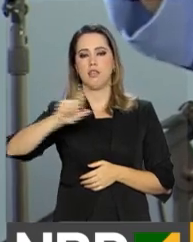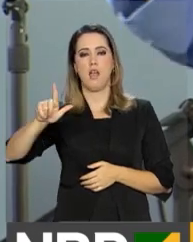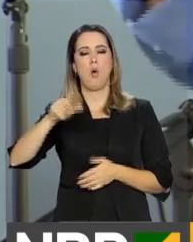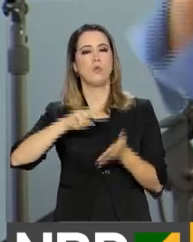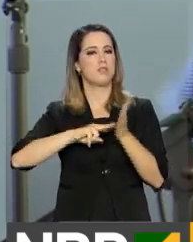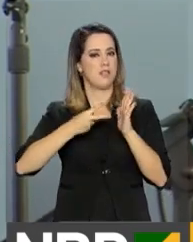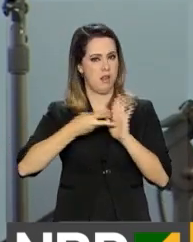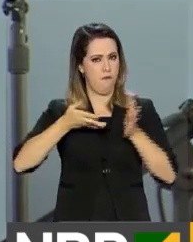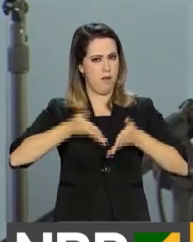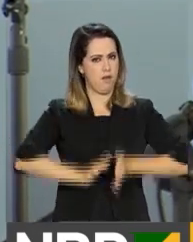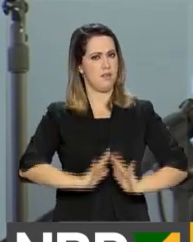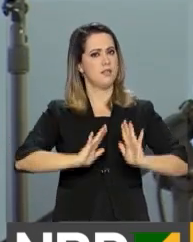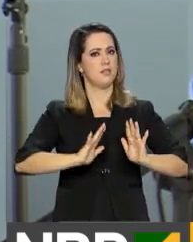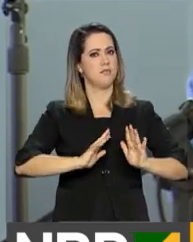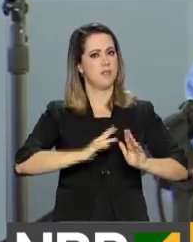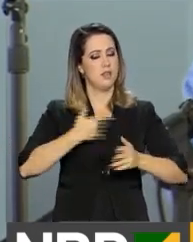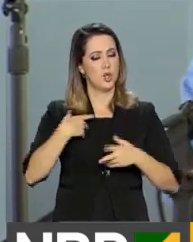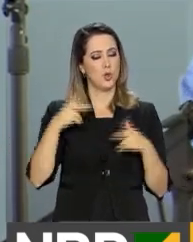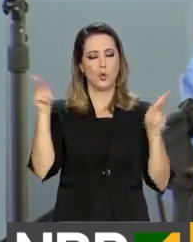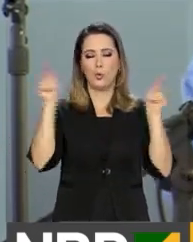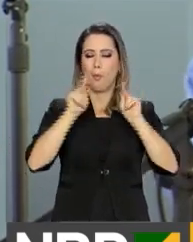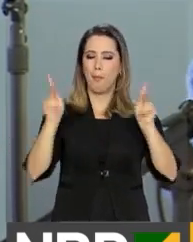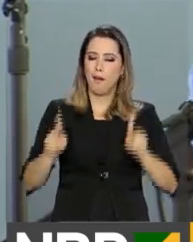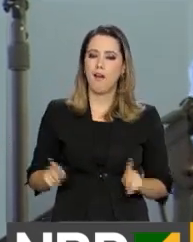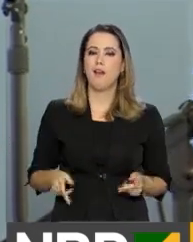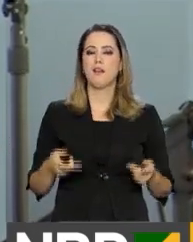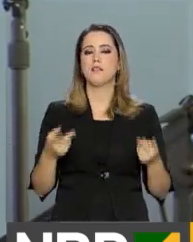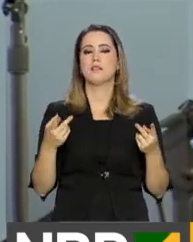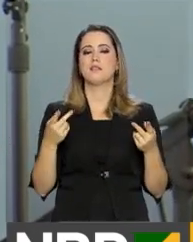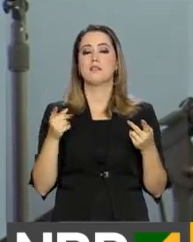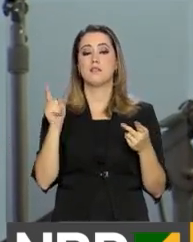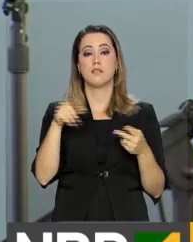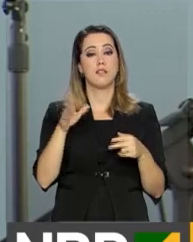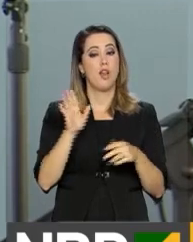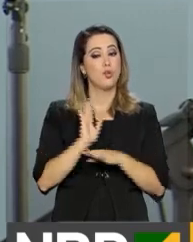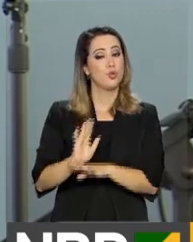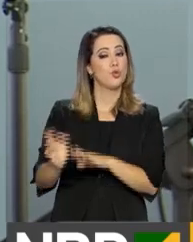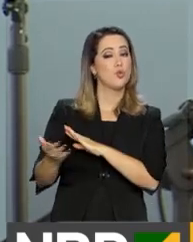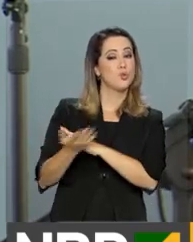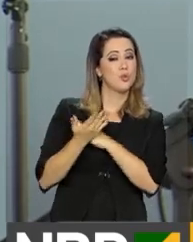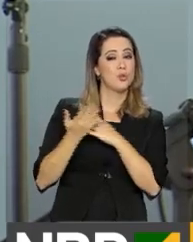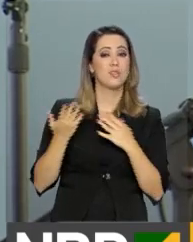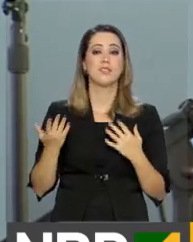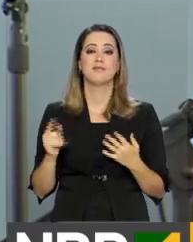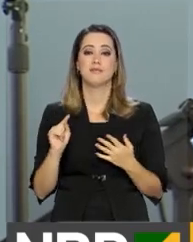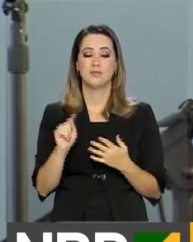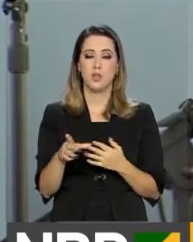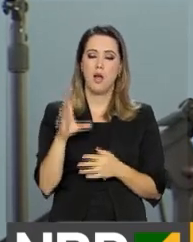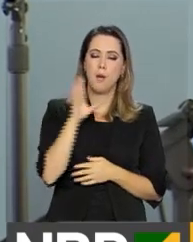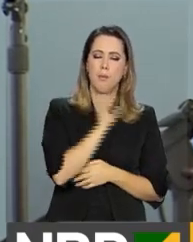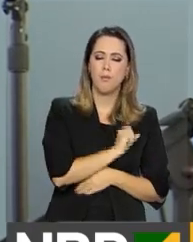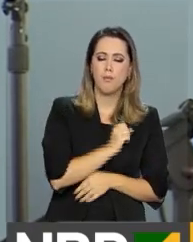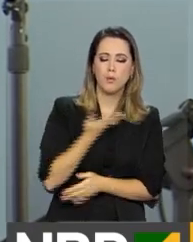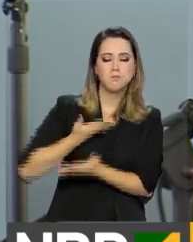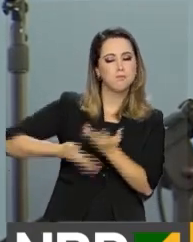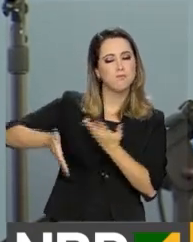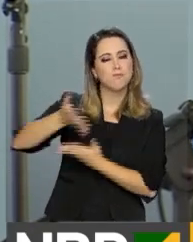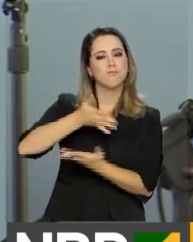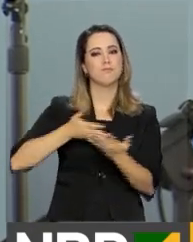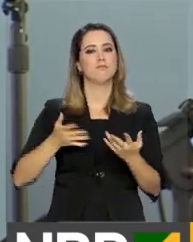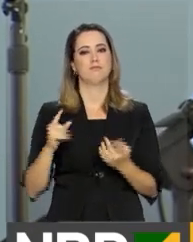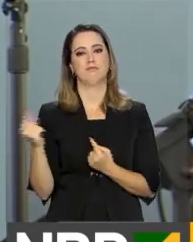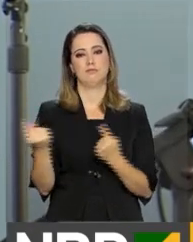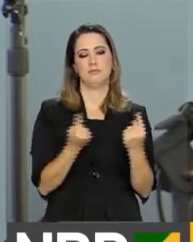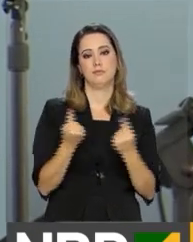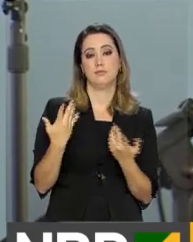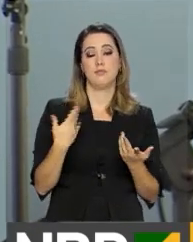renascimento. É momento de paz. É momento de solidariedade. É momento de amor entre as pessoas.